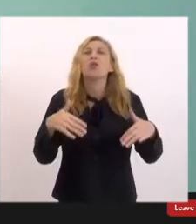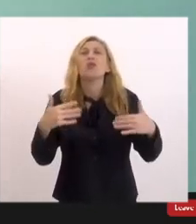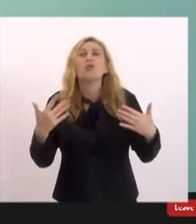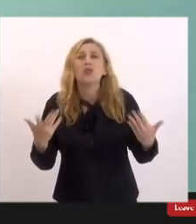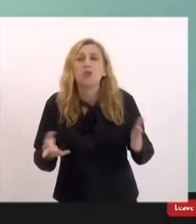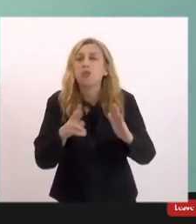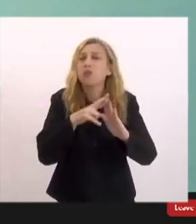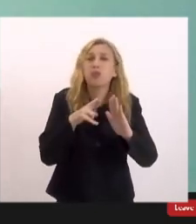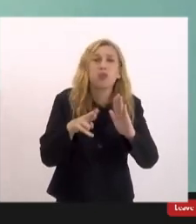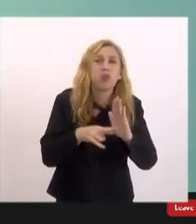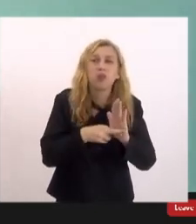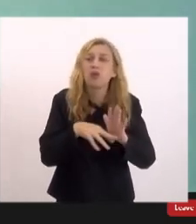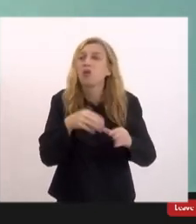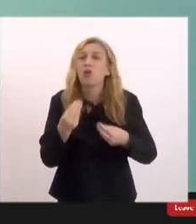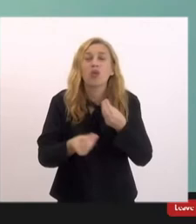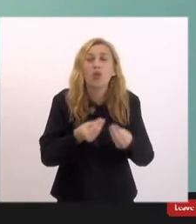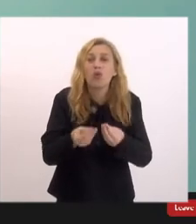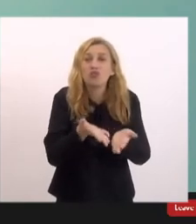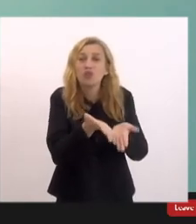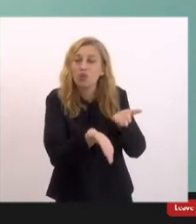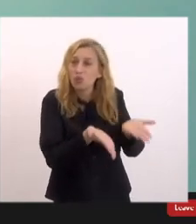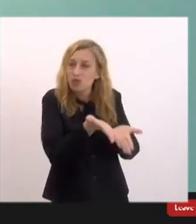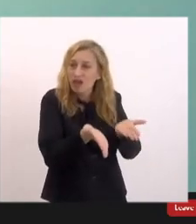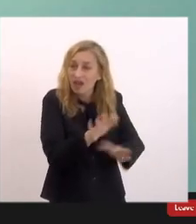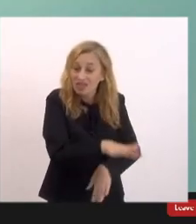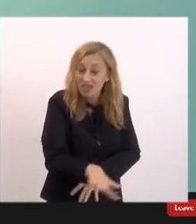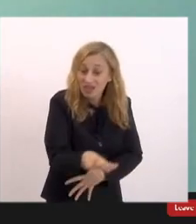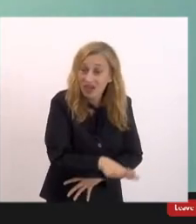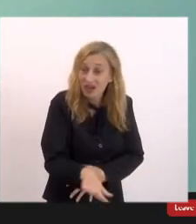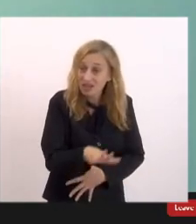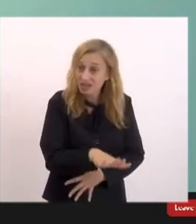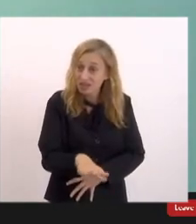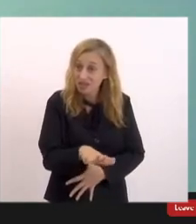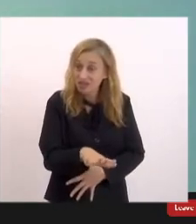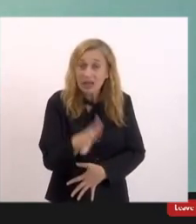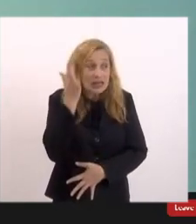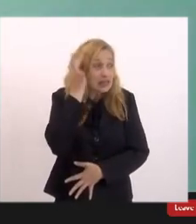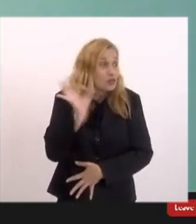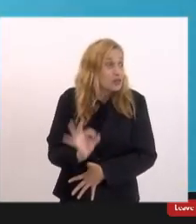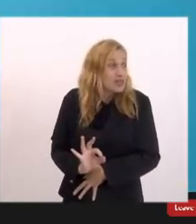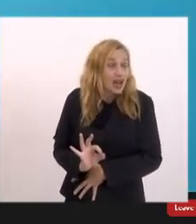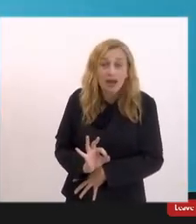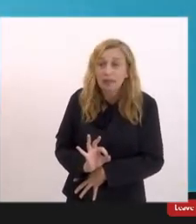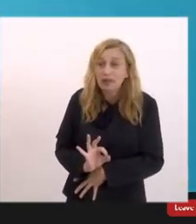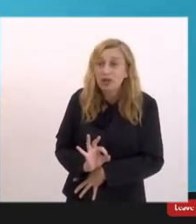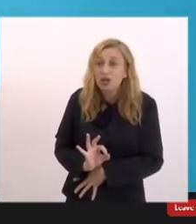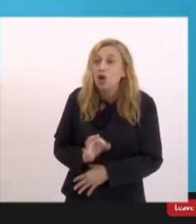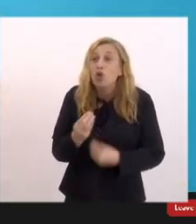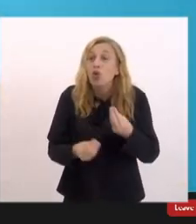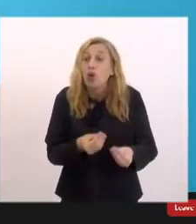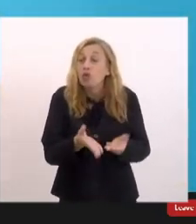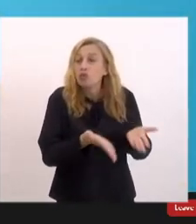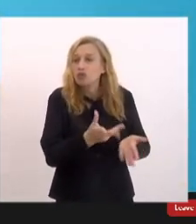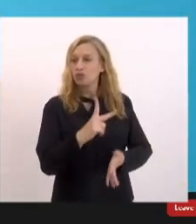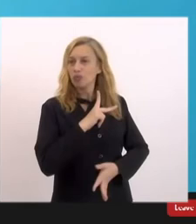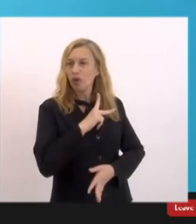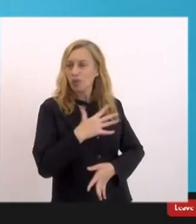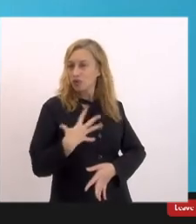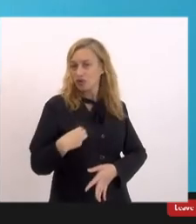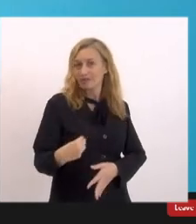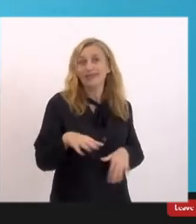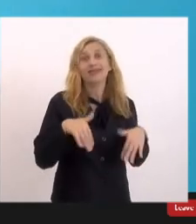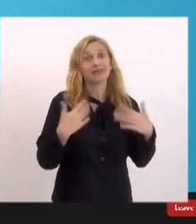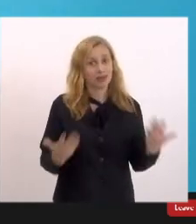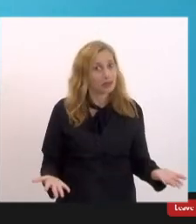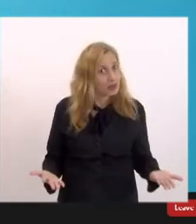critério? Como que eles vão cuidar de crianças que a gente não sabe nem mesmo como eles cuidam dos próprios filhos? Então,